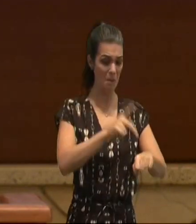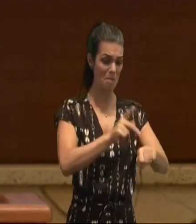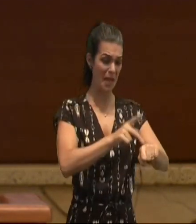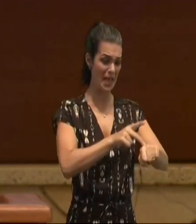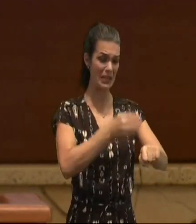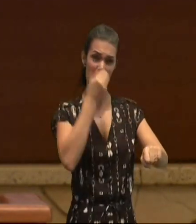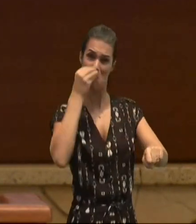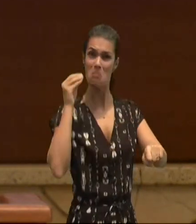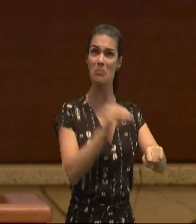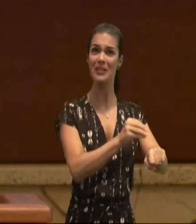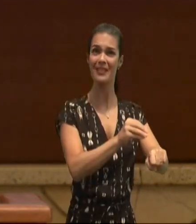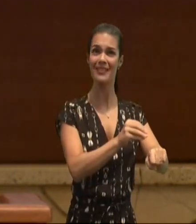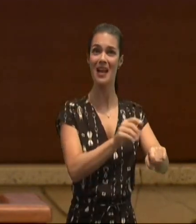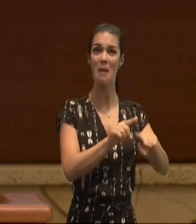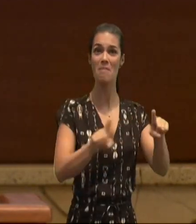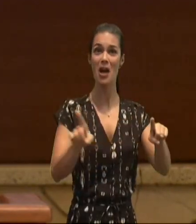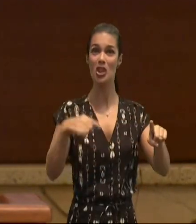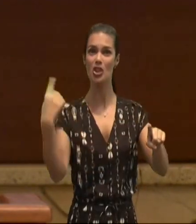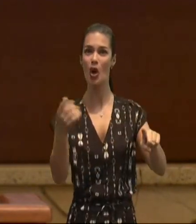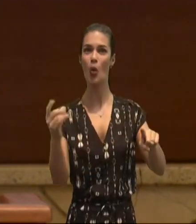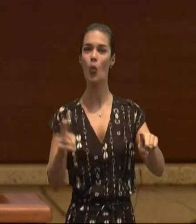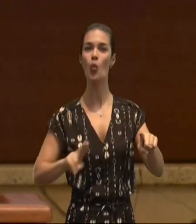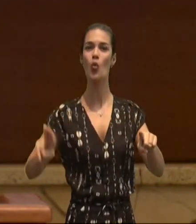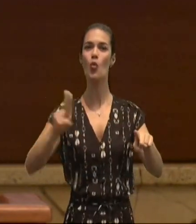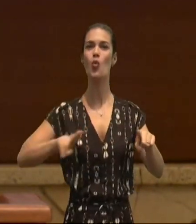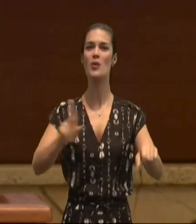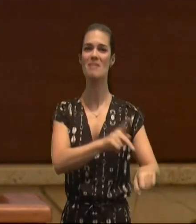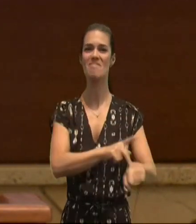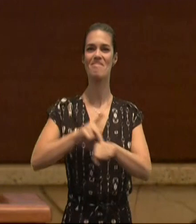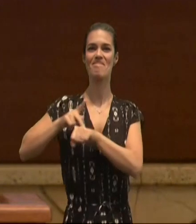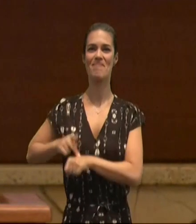nós sabemos que Jesus é a rocha.